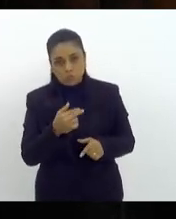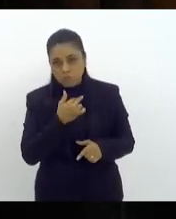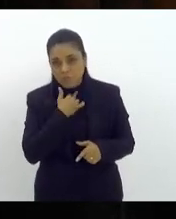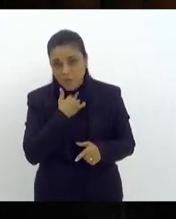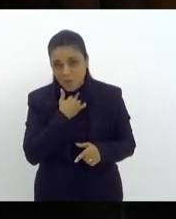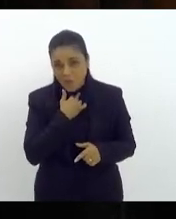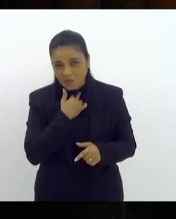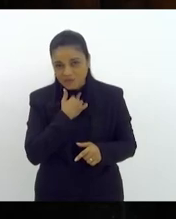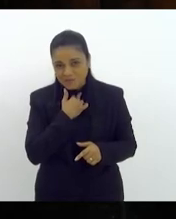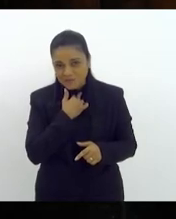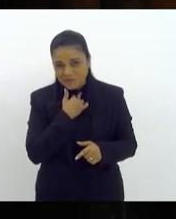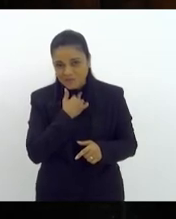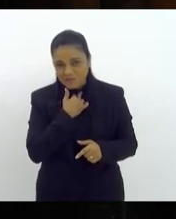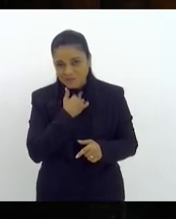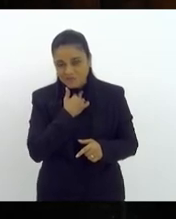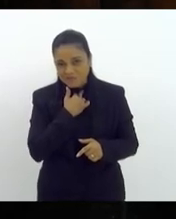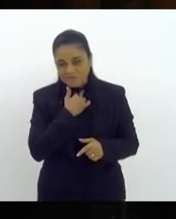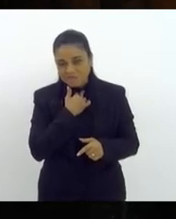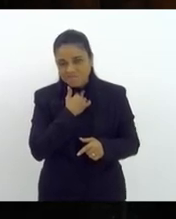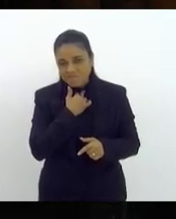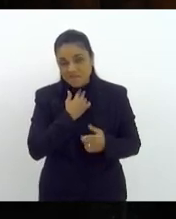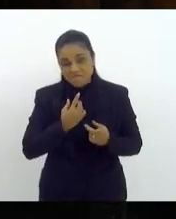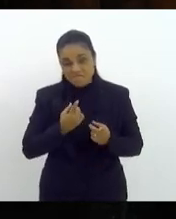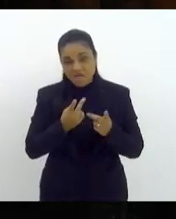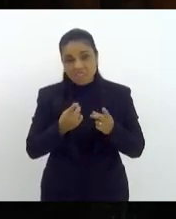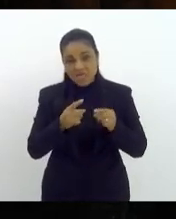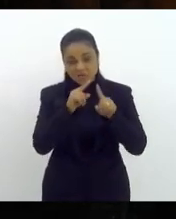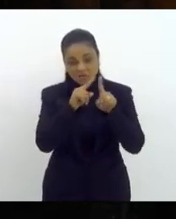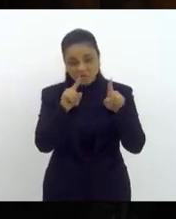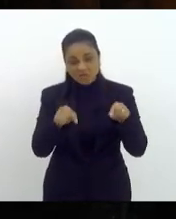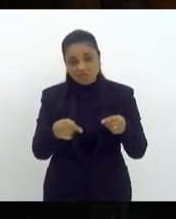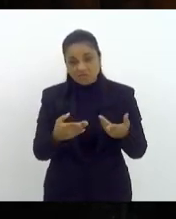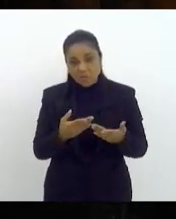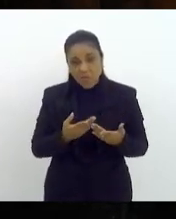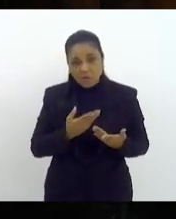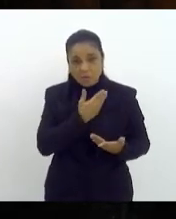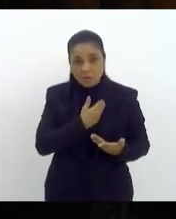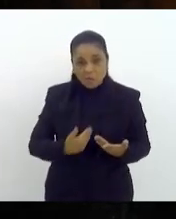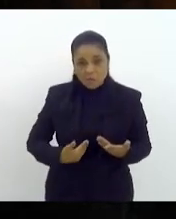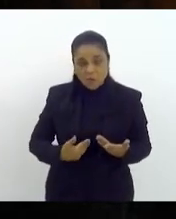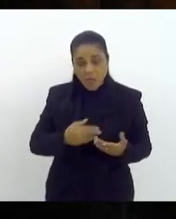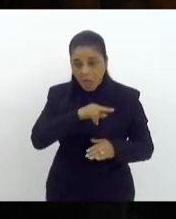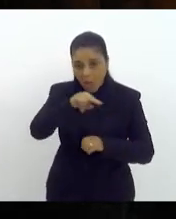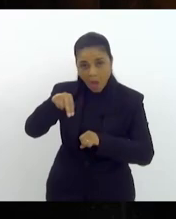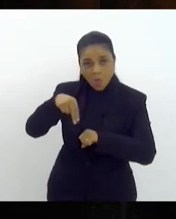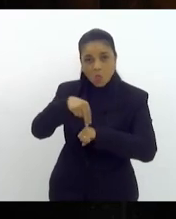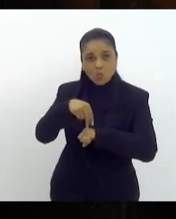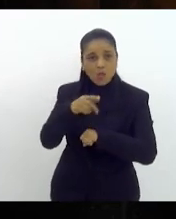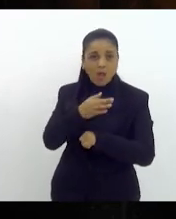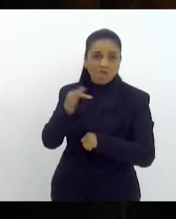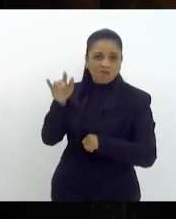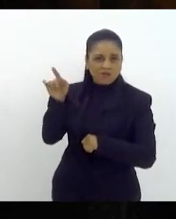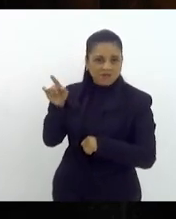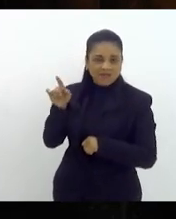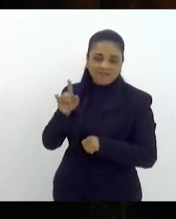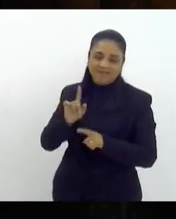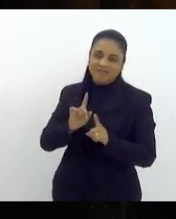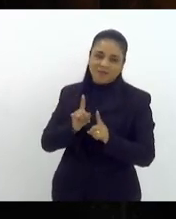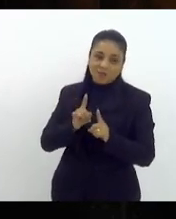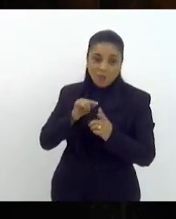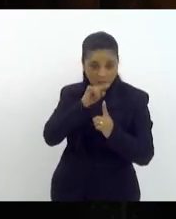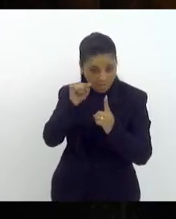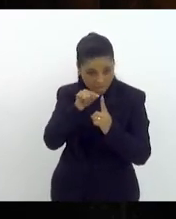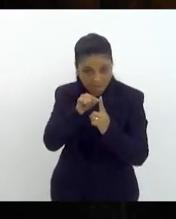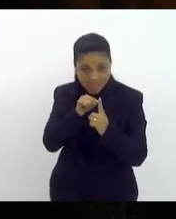uma liquidação do funcionalismo alguém vai imaginar assim mas é na União Não não é união não depois que vira